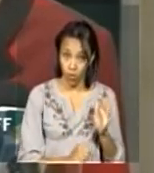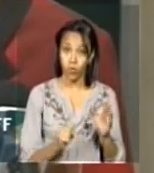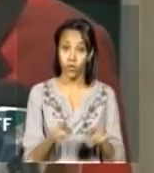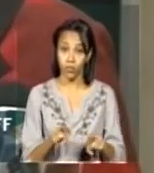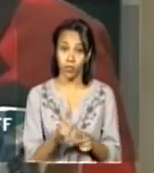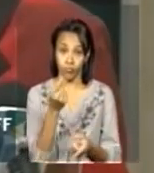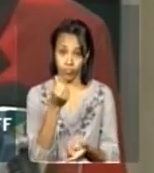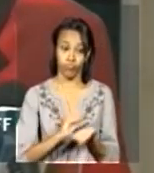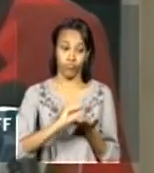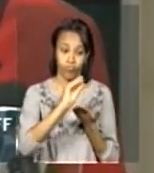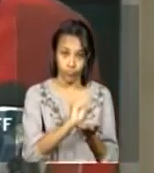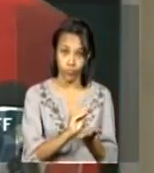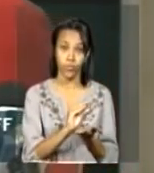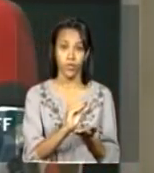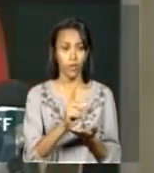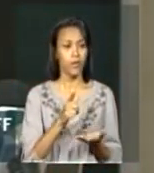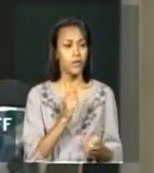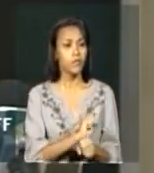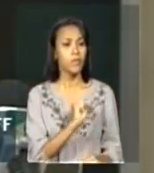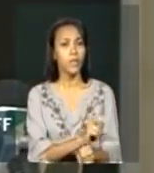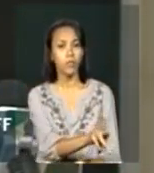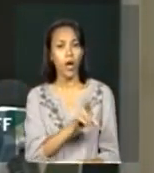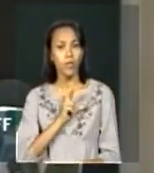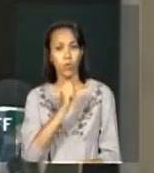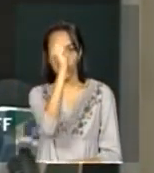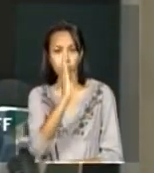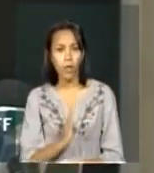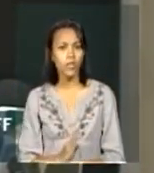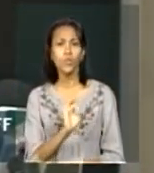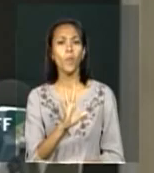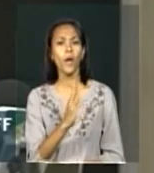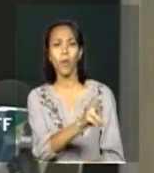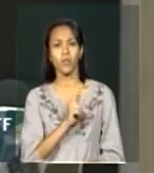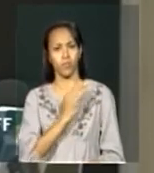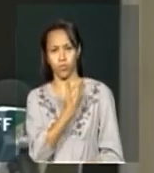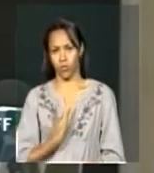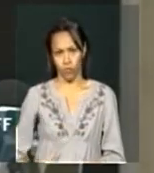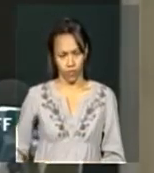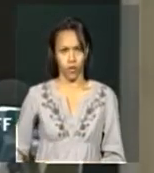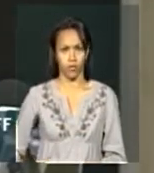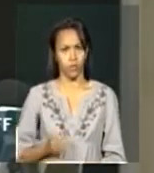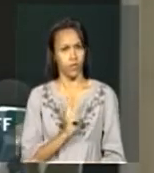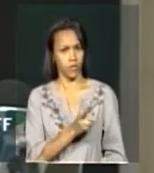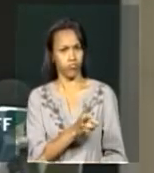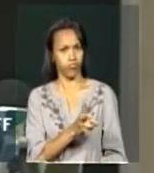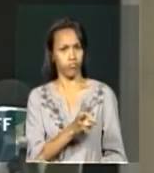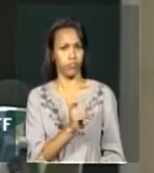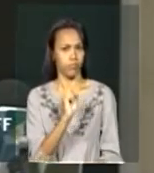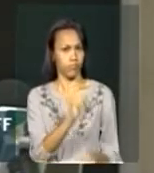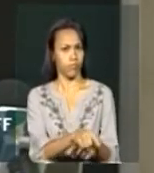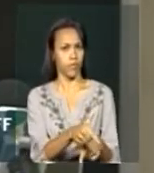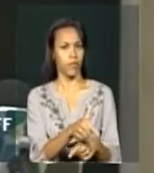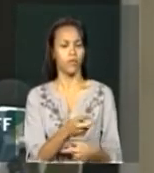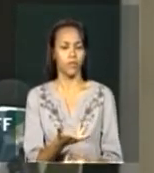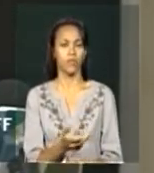e queremos um retorno pro país inteiro, não é, pro governo, a manutenção do emprego.